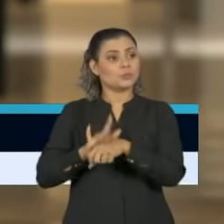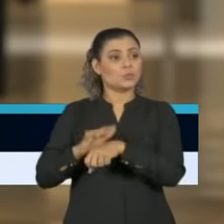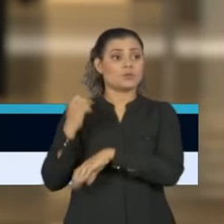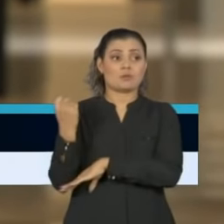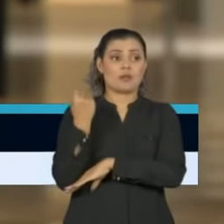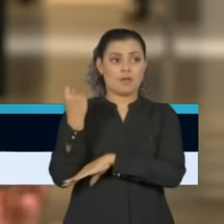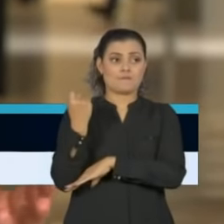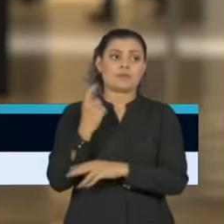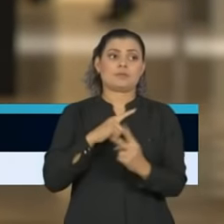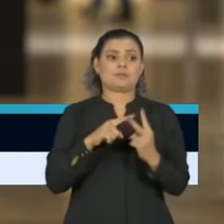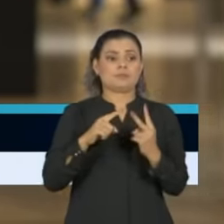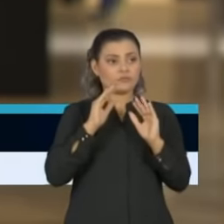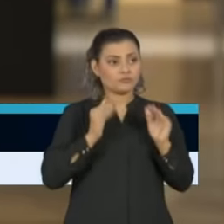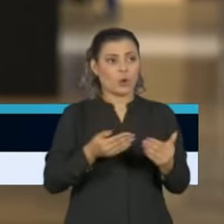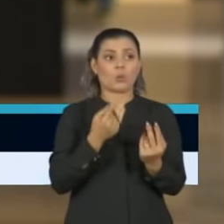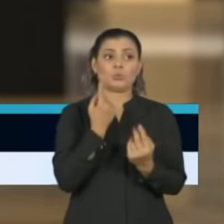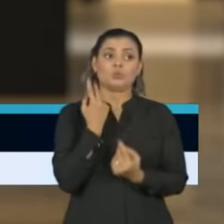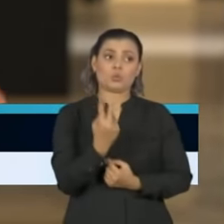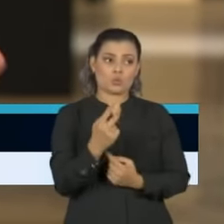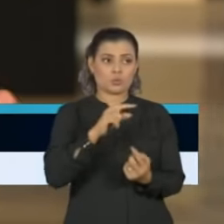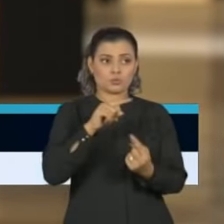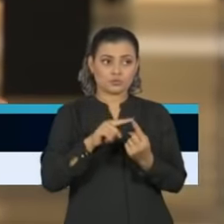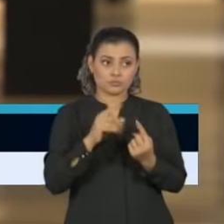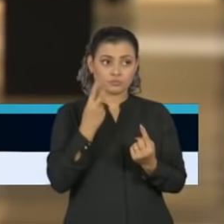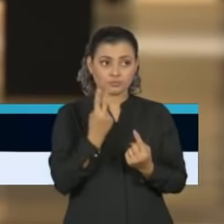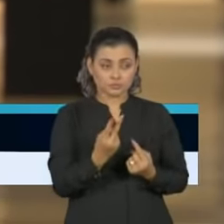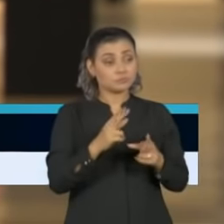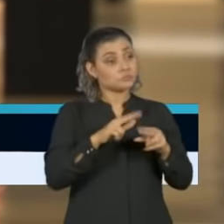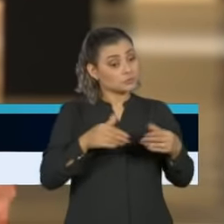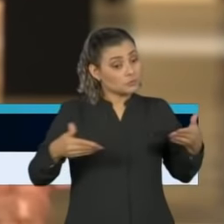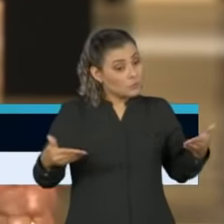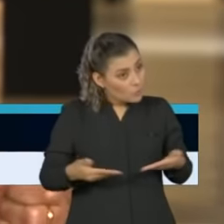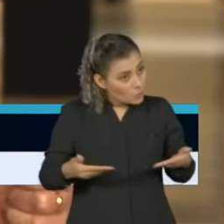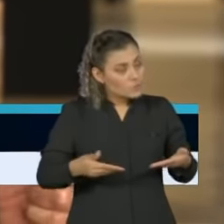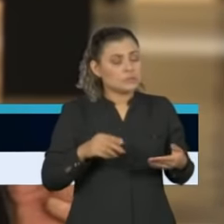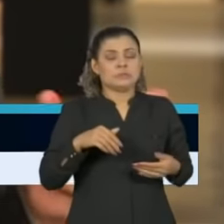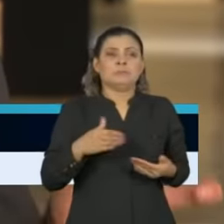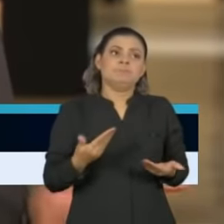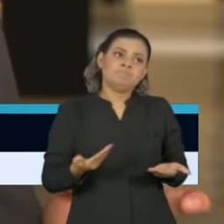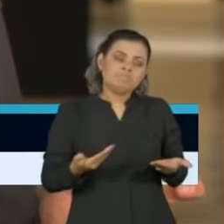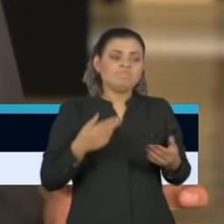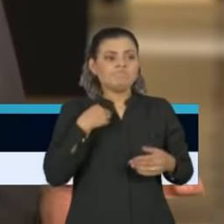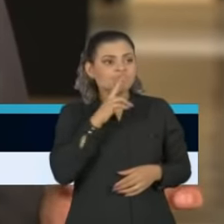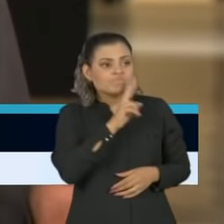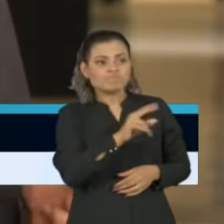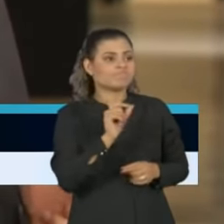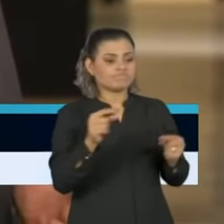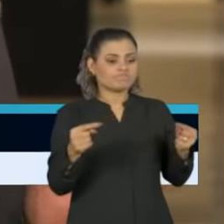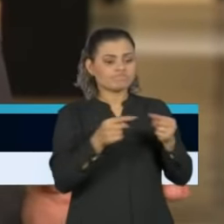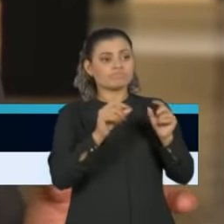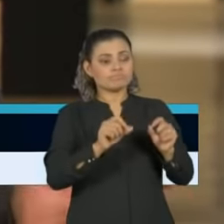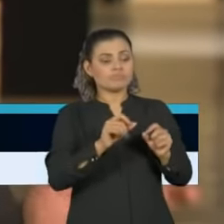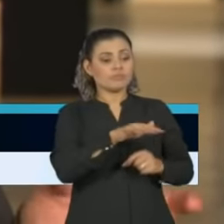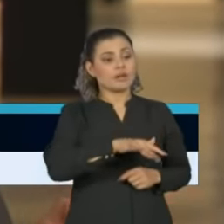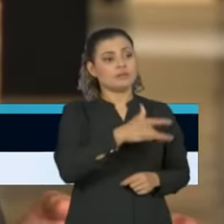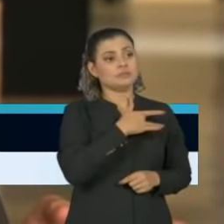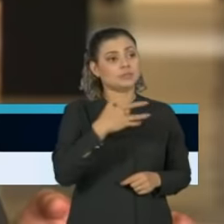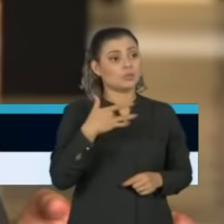graves. Então, a sua pergunta, tentando responder, neste momento, o que está mais pressionado é o sistema de